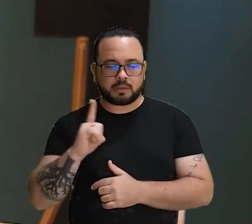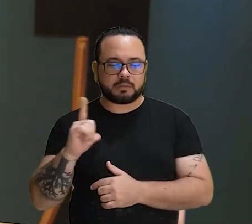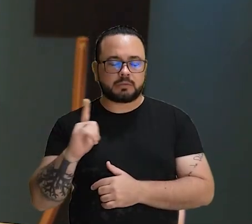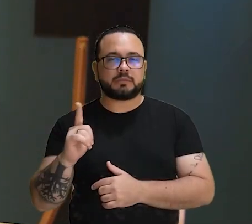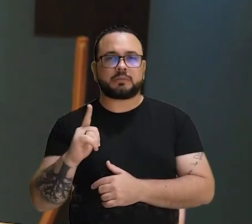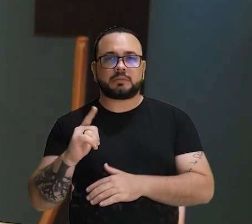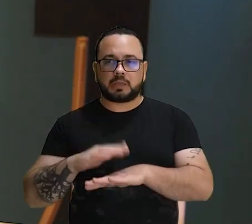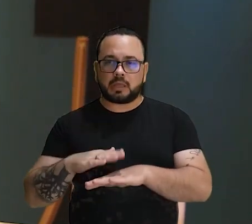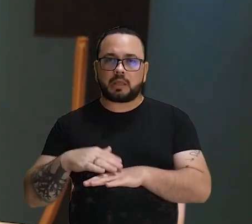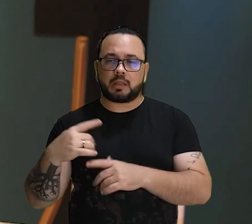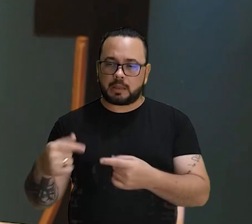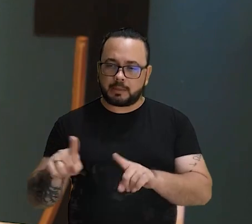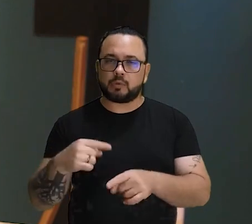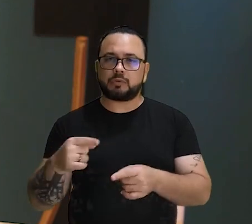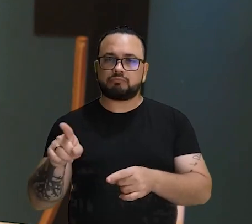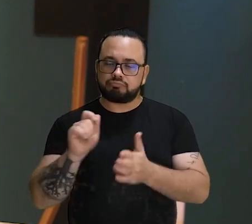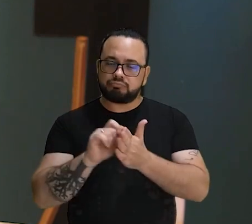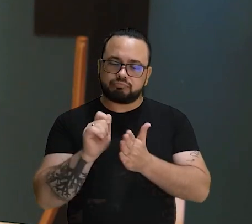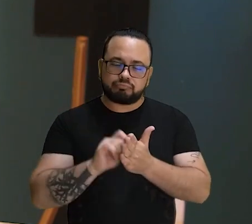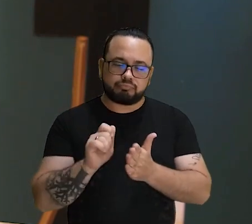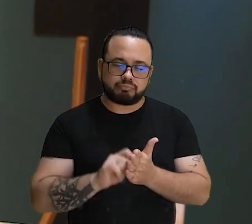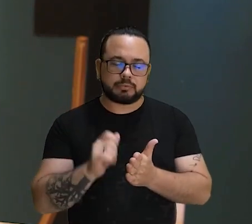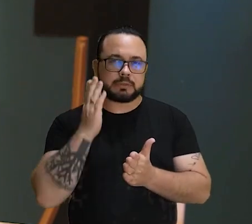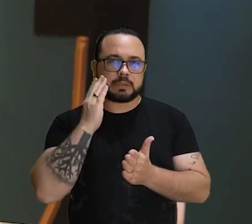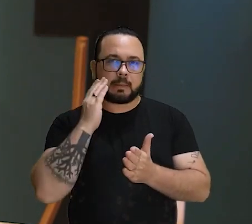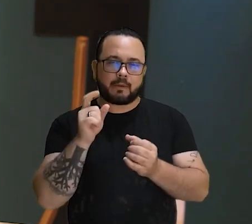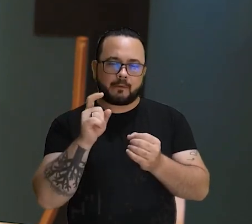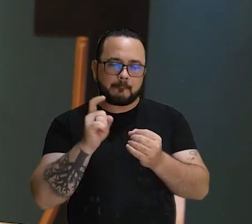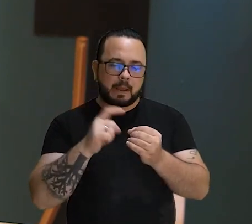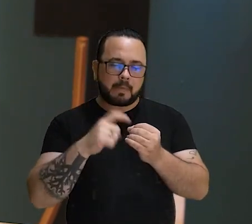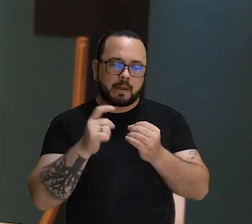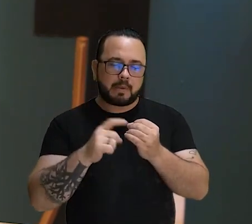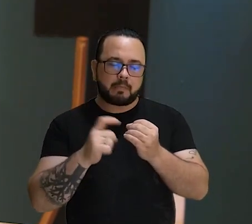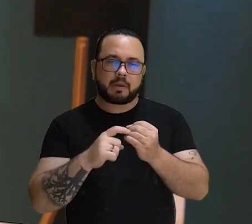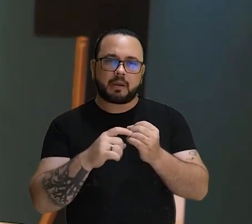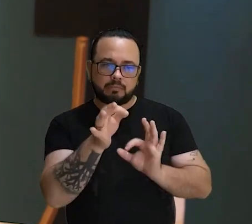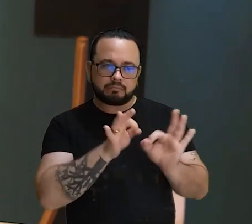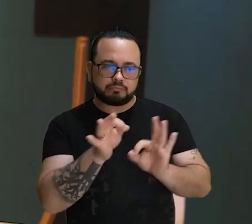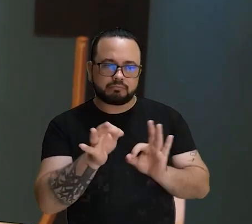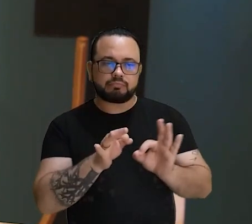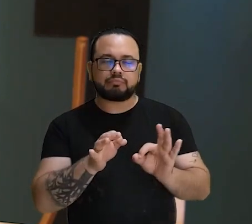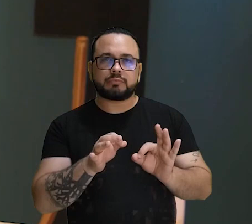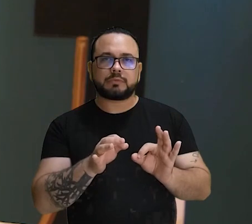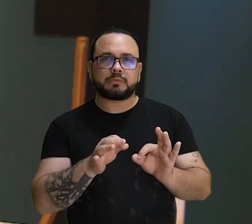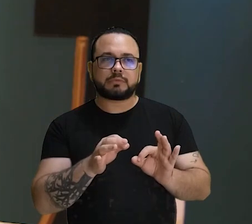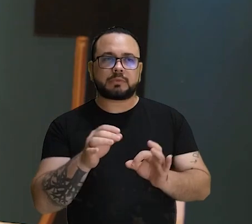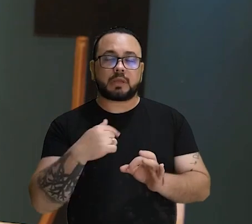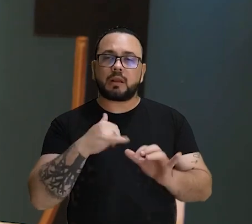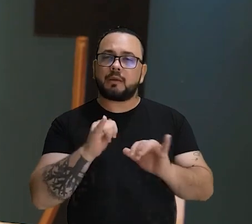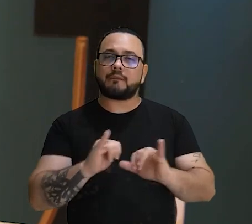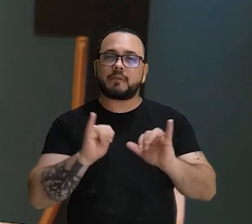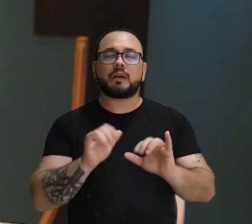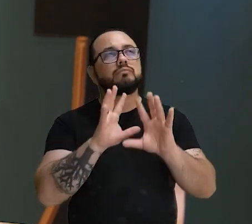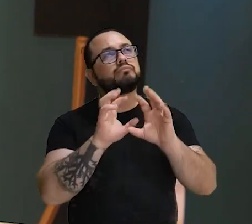música, de fazer música, que ele escrevia as musiquinhas aqueles com furinho, sabe? Colocava, loopava, tocava em cima e ele falando